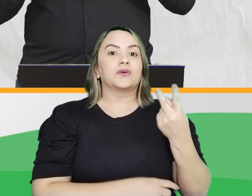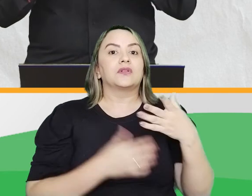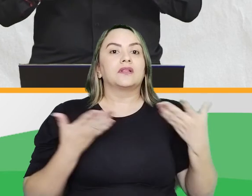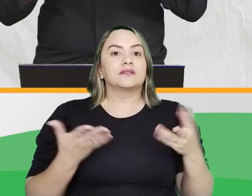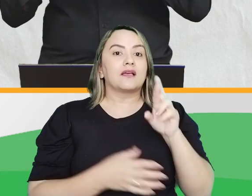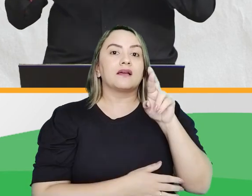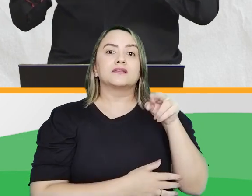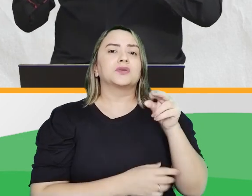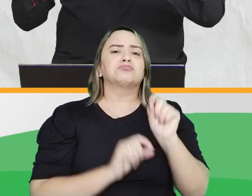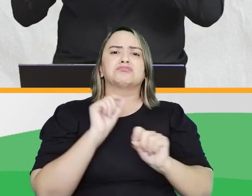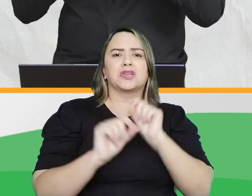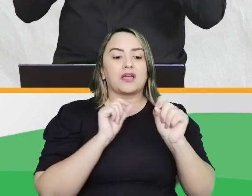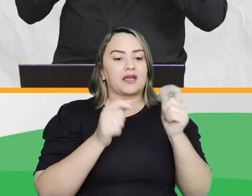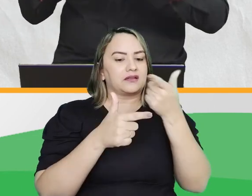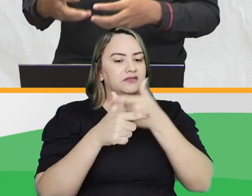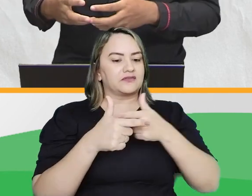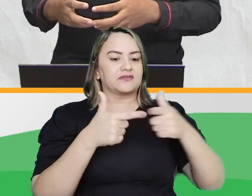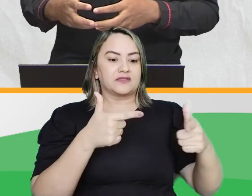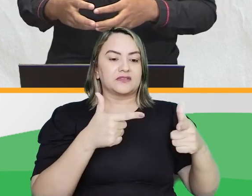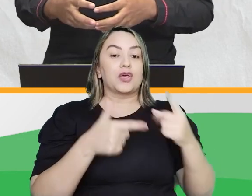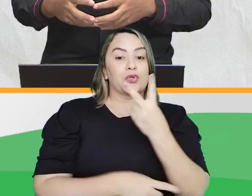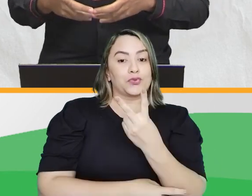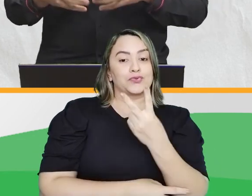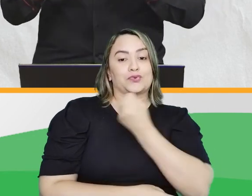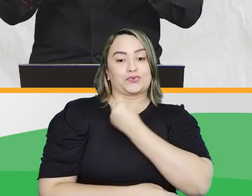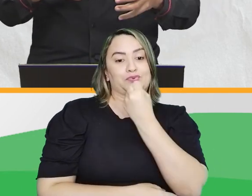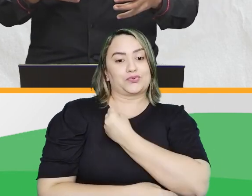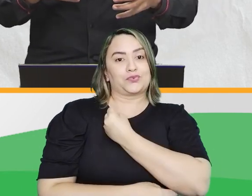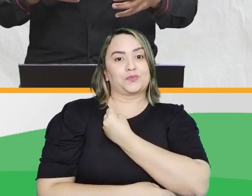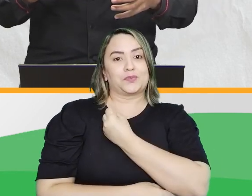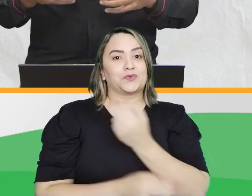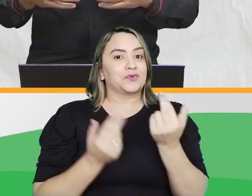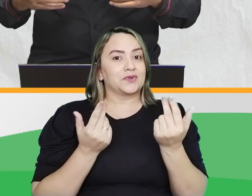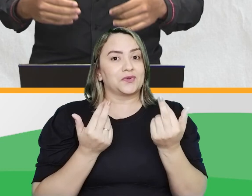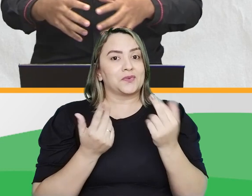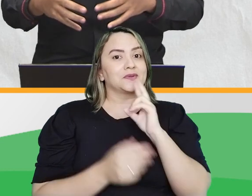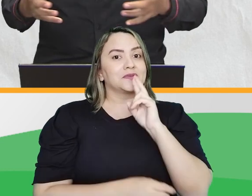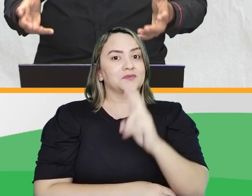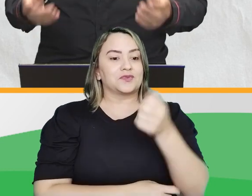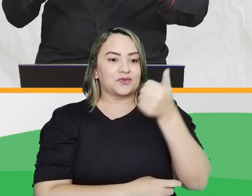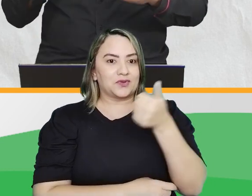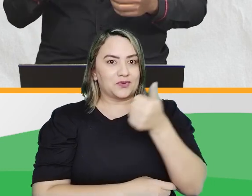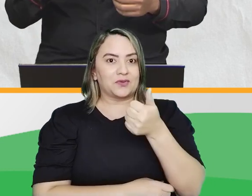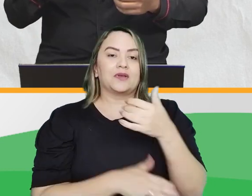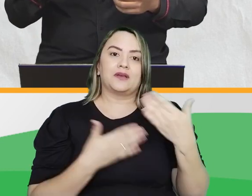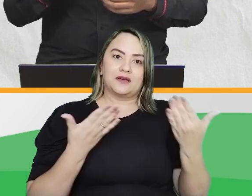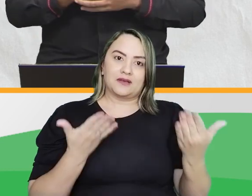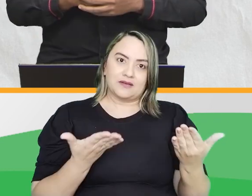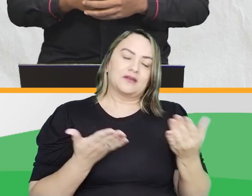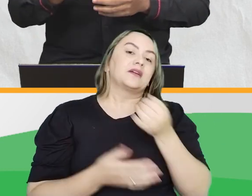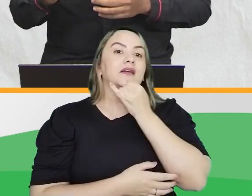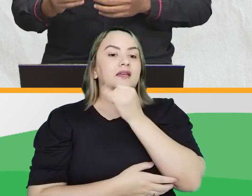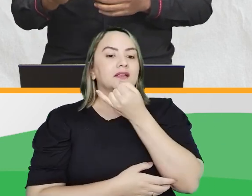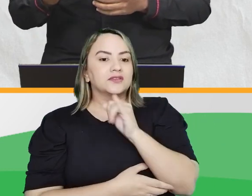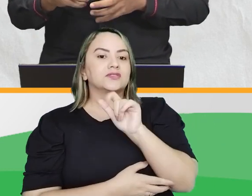Professor, mas a questão me pede a razão. A razão é o quê? A divisão. Então, a divisão entre dois números iguais dá 1. Ou